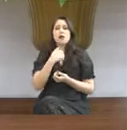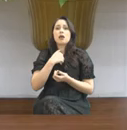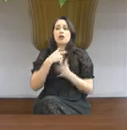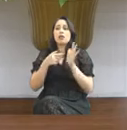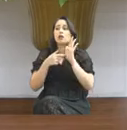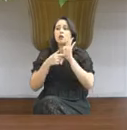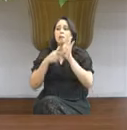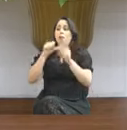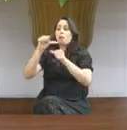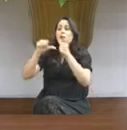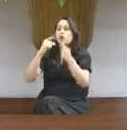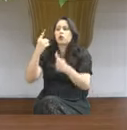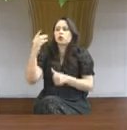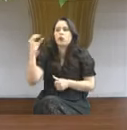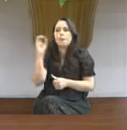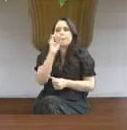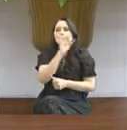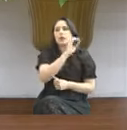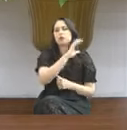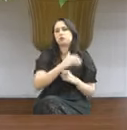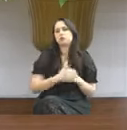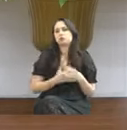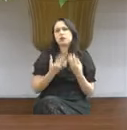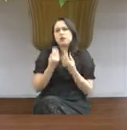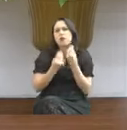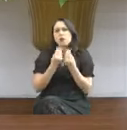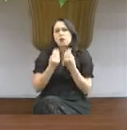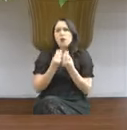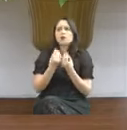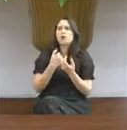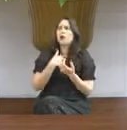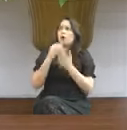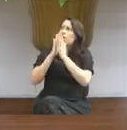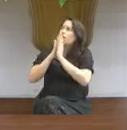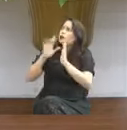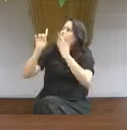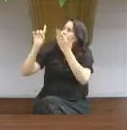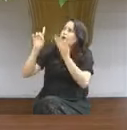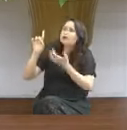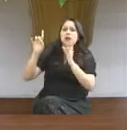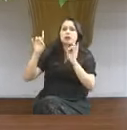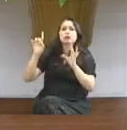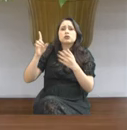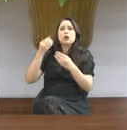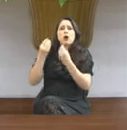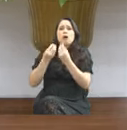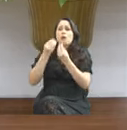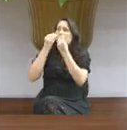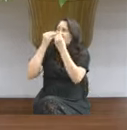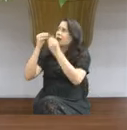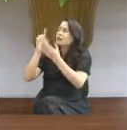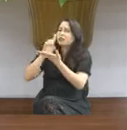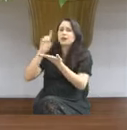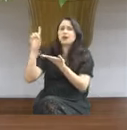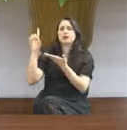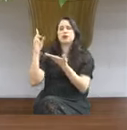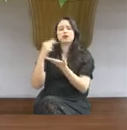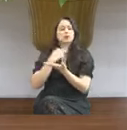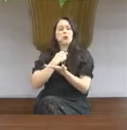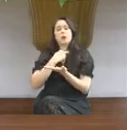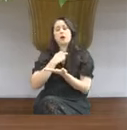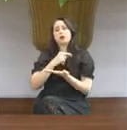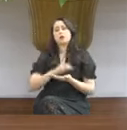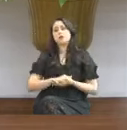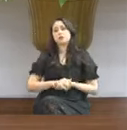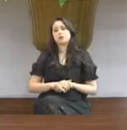Como é que eu vou adorar deuses que vivem nessa cidade se eu adoro o